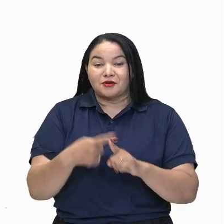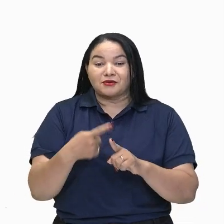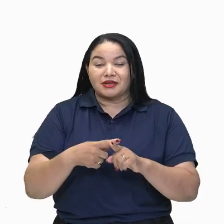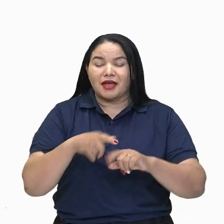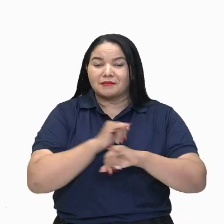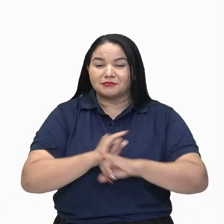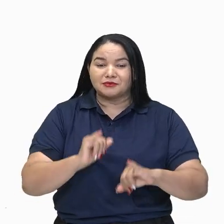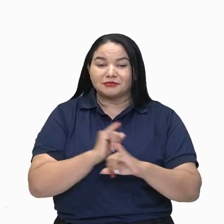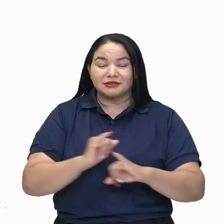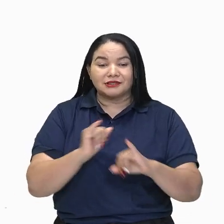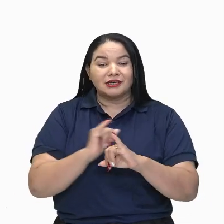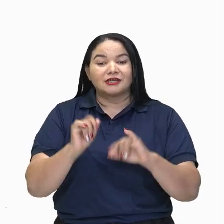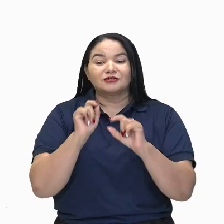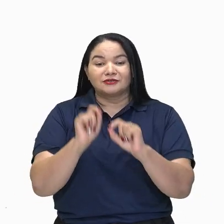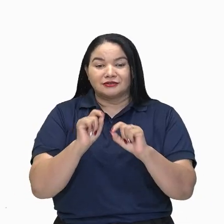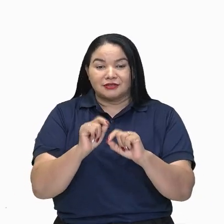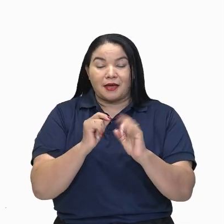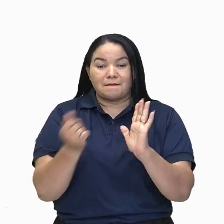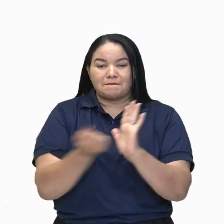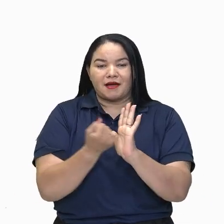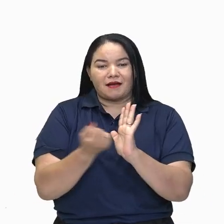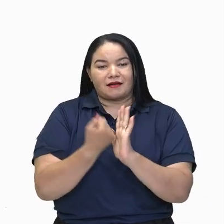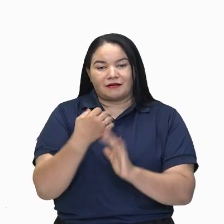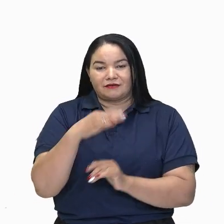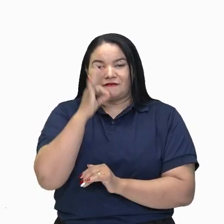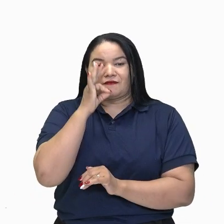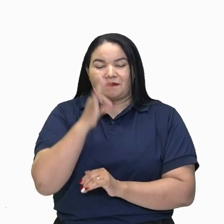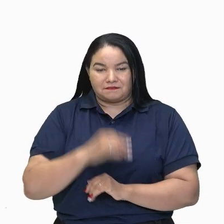publicando um café, a marca de um café.